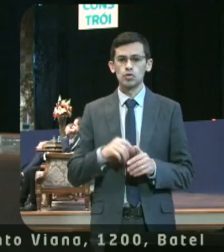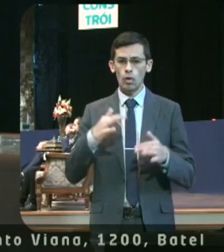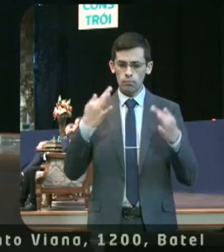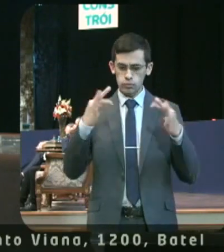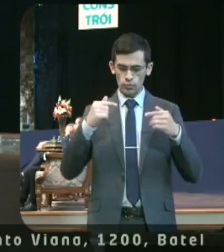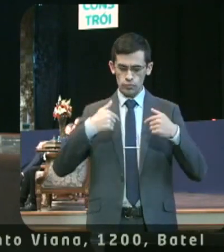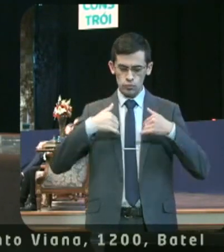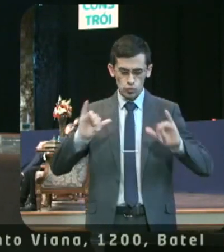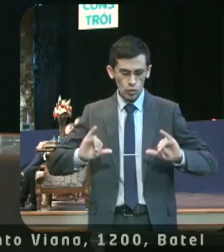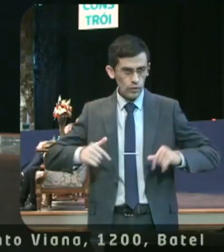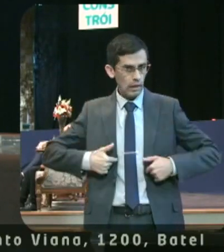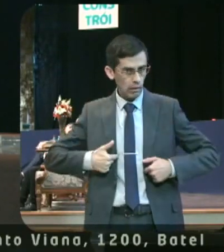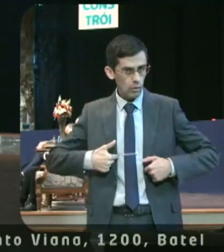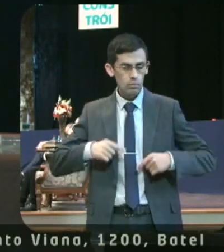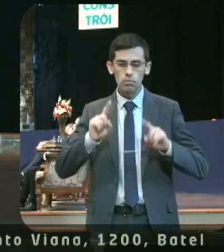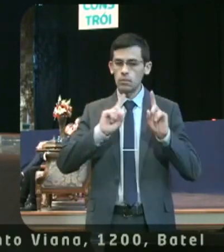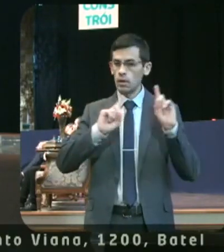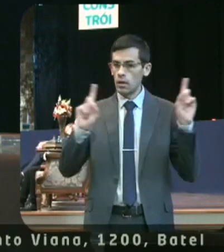a gente,